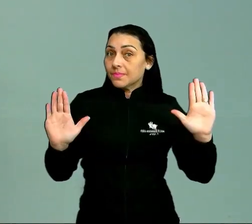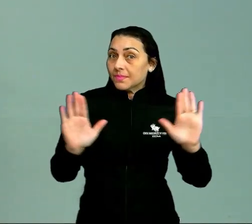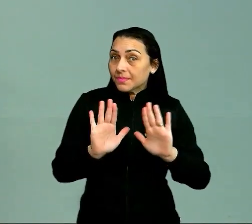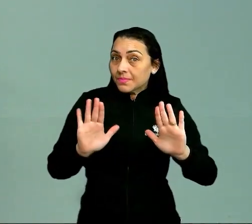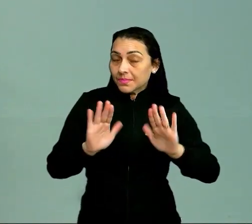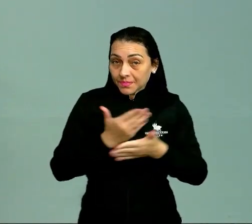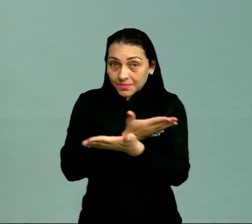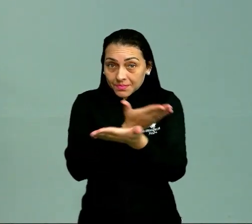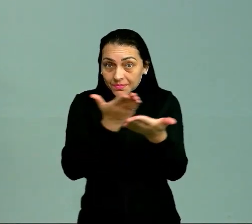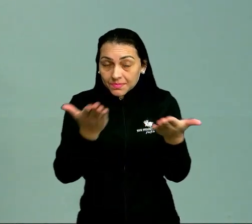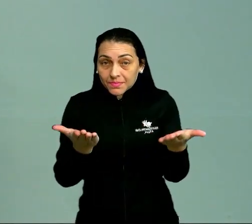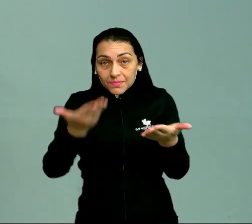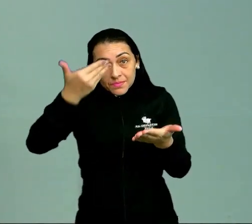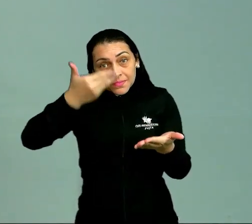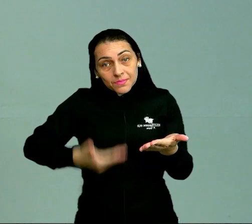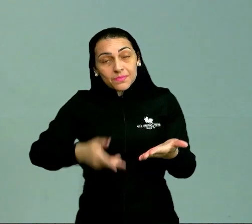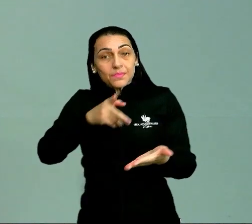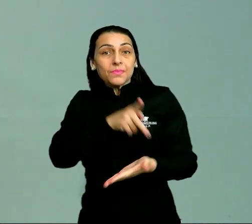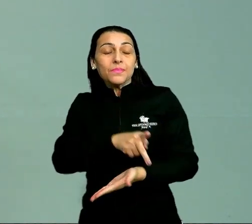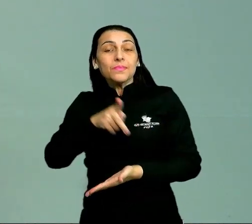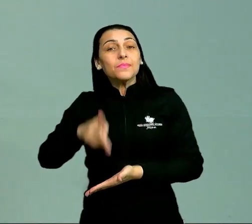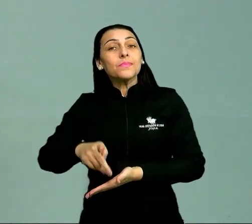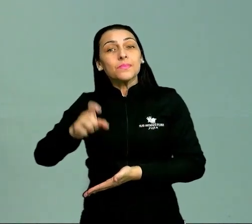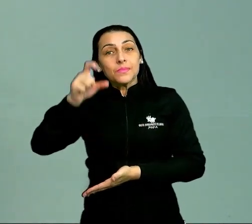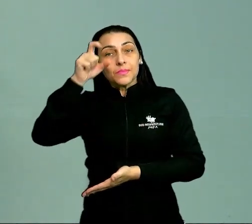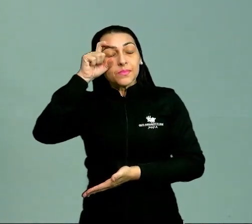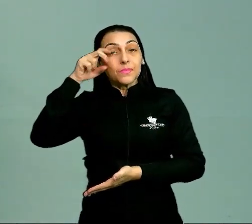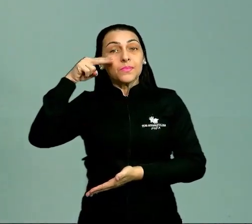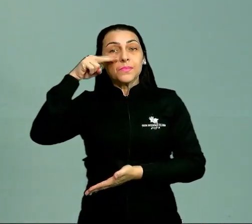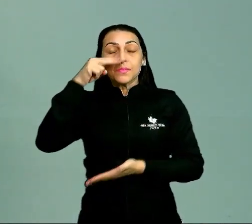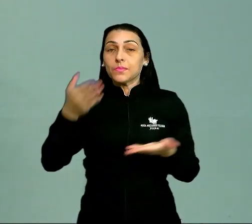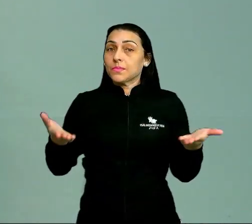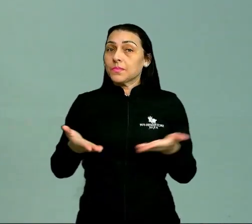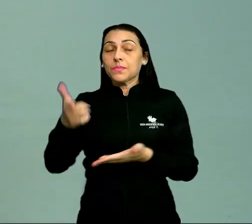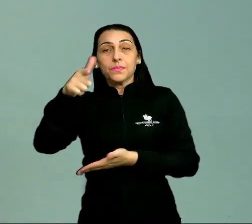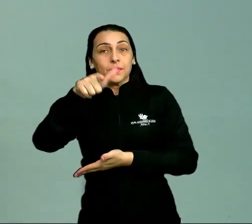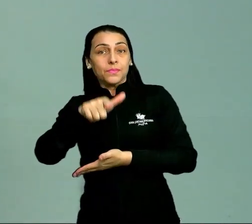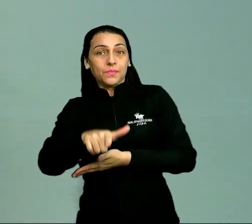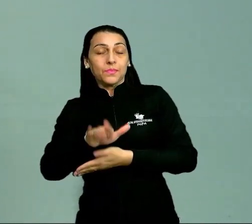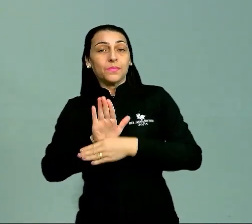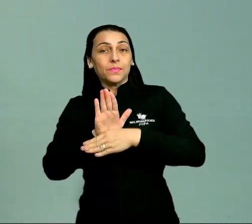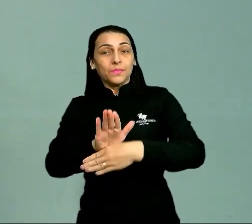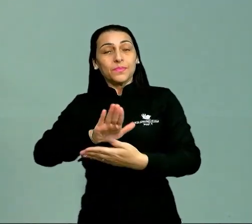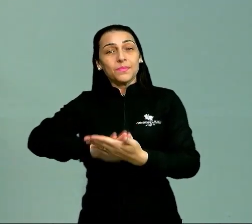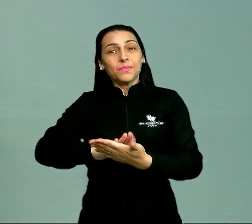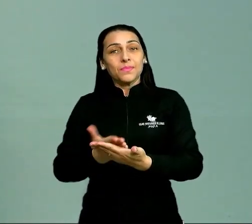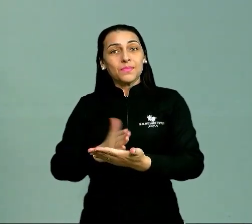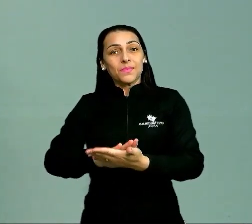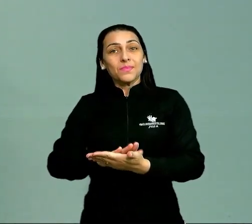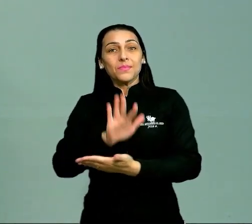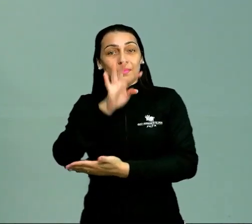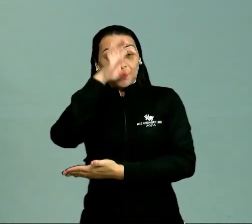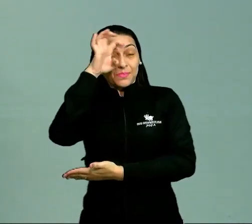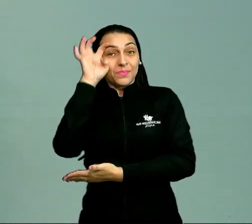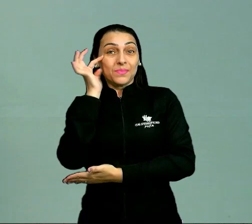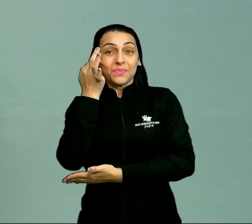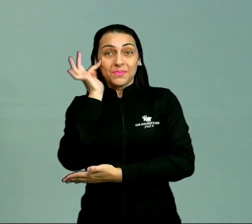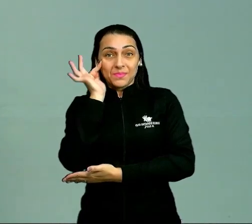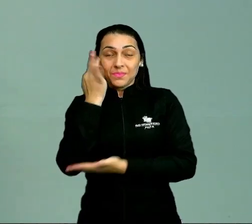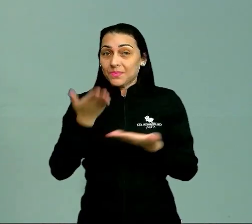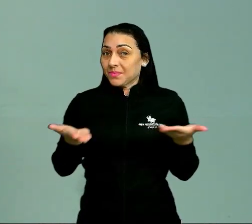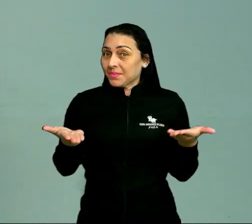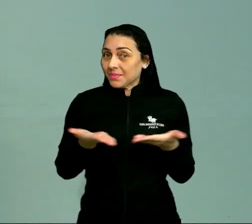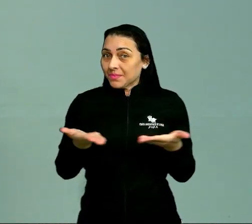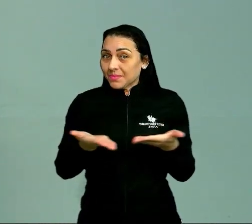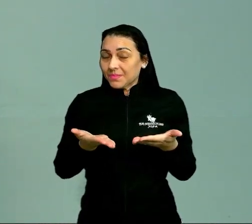Olá, pessoal. Sou o professor Isaías, hoje de novo auxiliado na interpretação pela FOFA, e